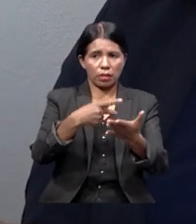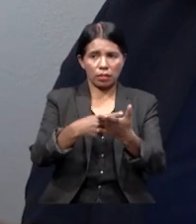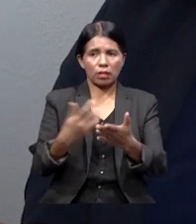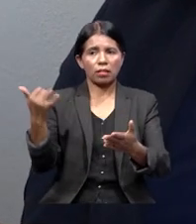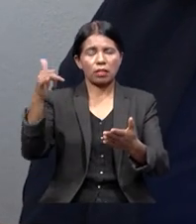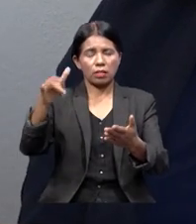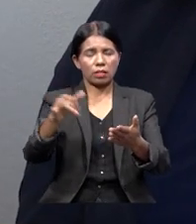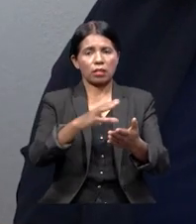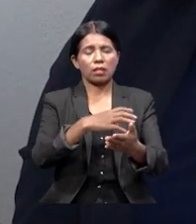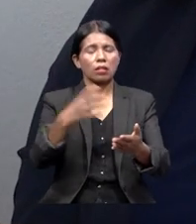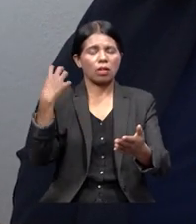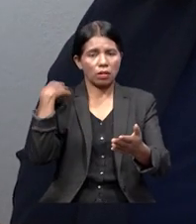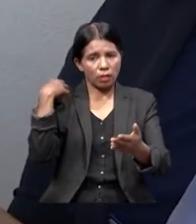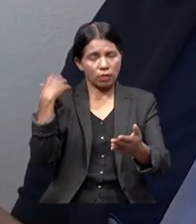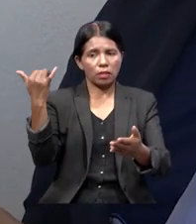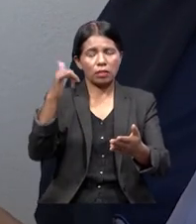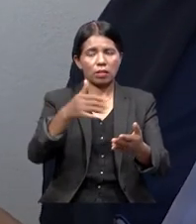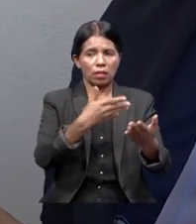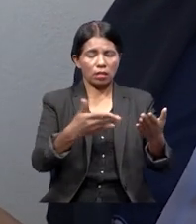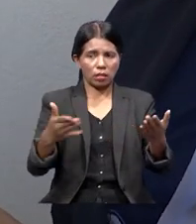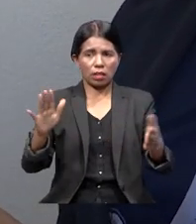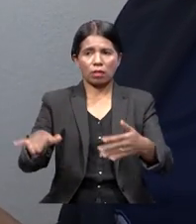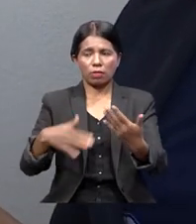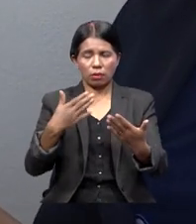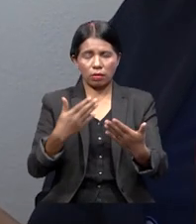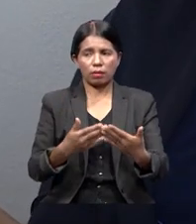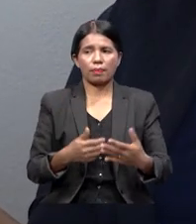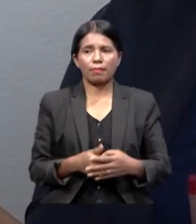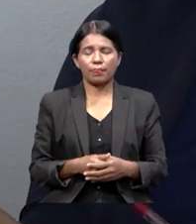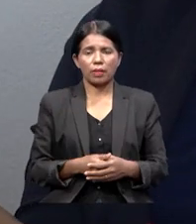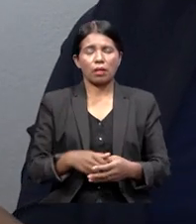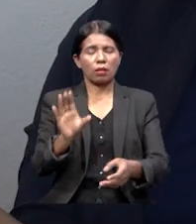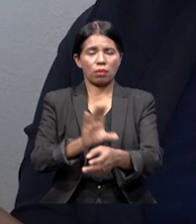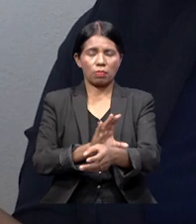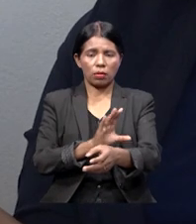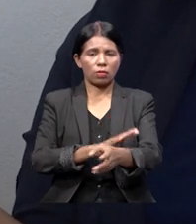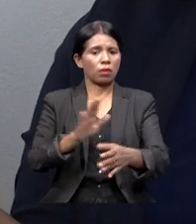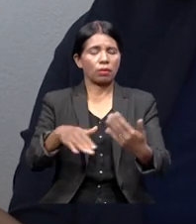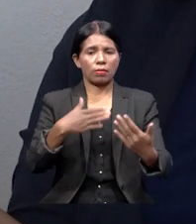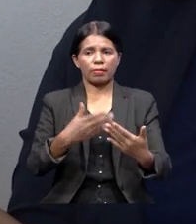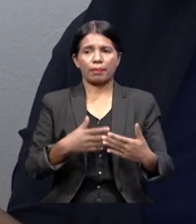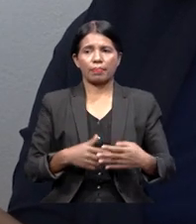Sirani escritório, office, equipamento, computador, máquina, pode Sirani.